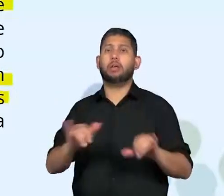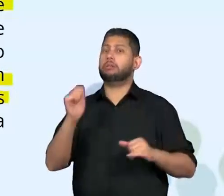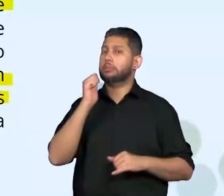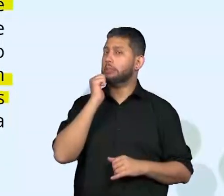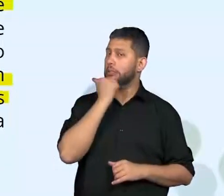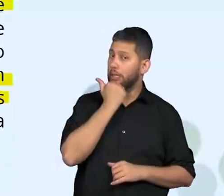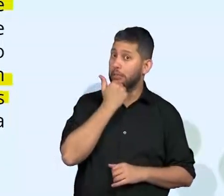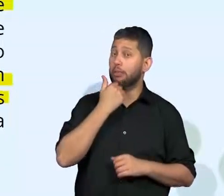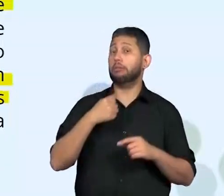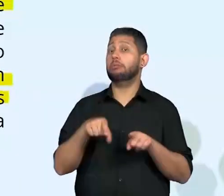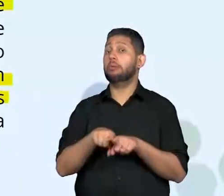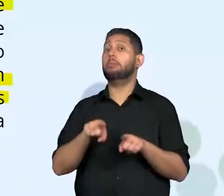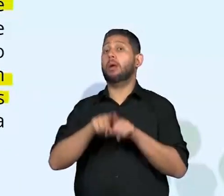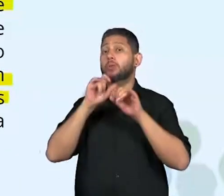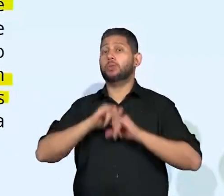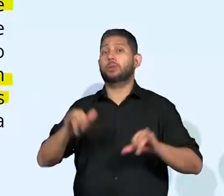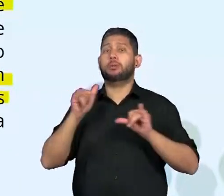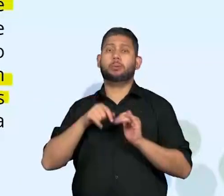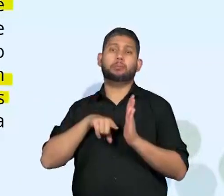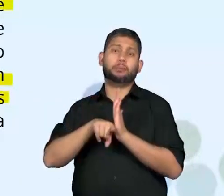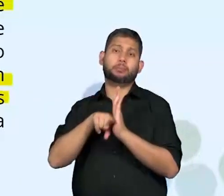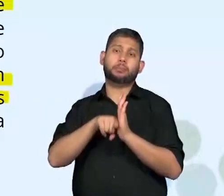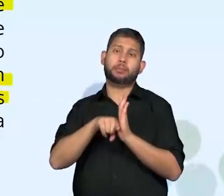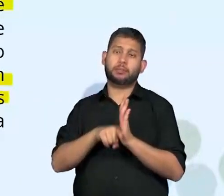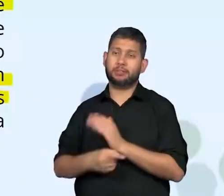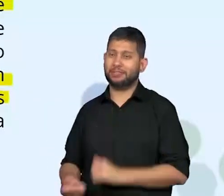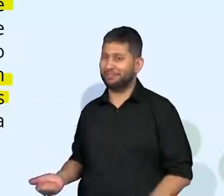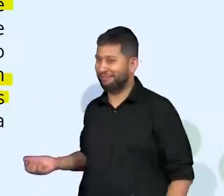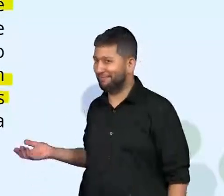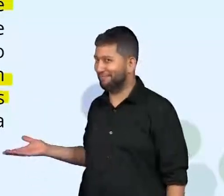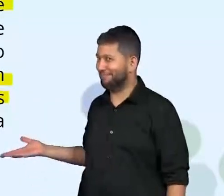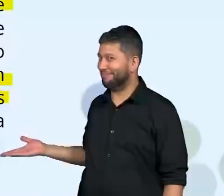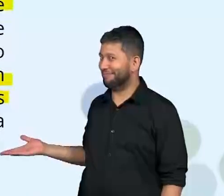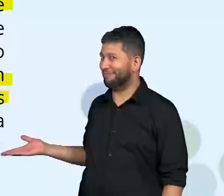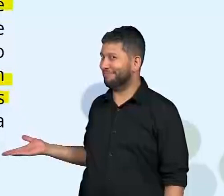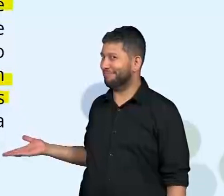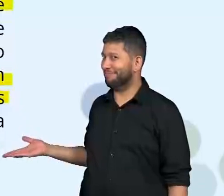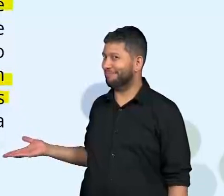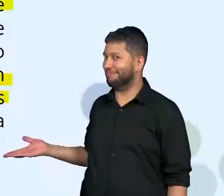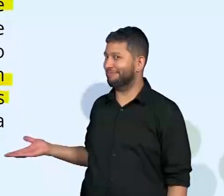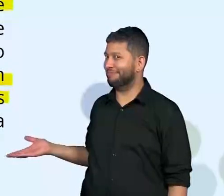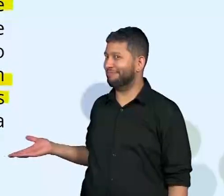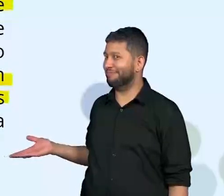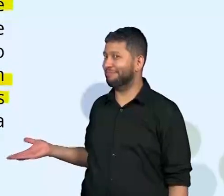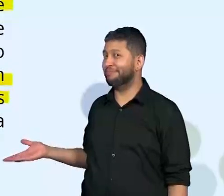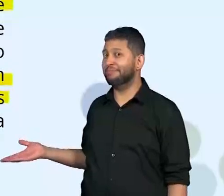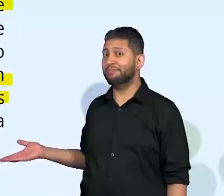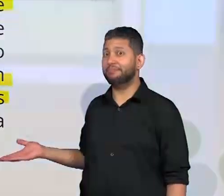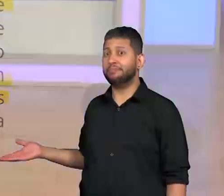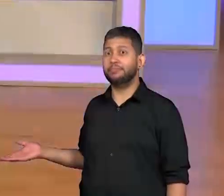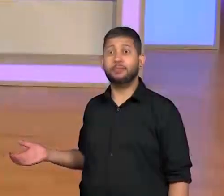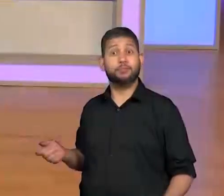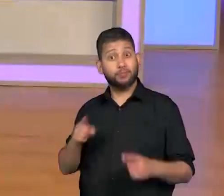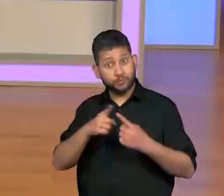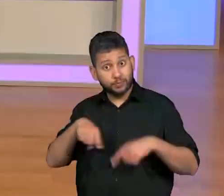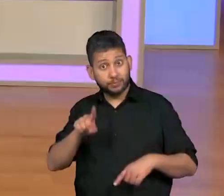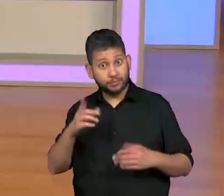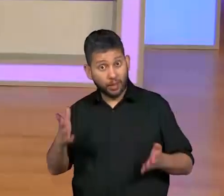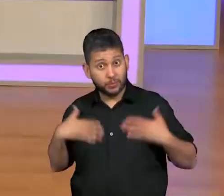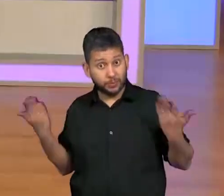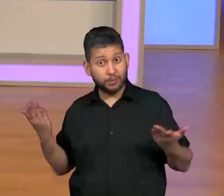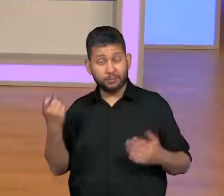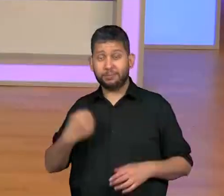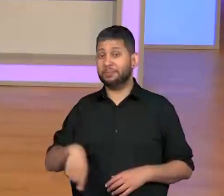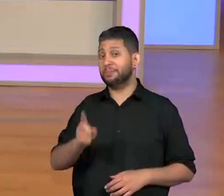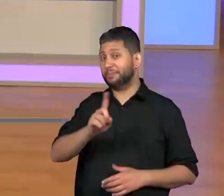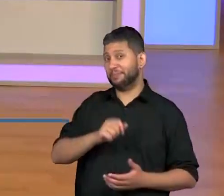assunto, intitulada Divulgação das Ciências e Pesquisas. Ninguém precisa assustar. Se por um acaso